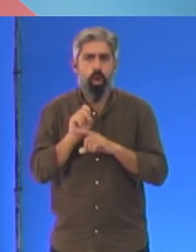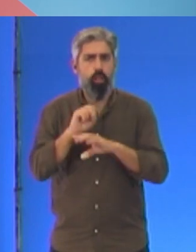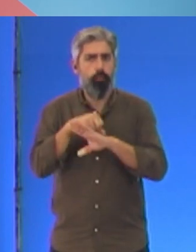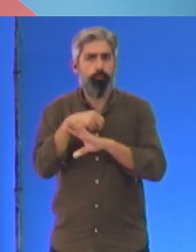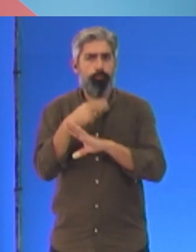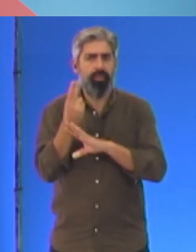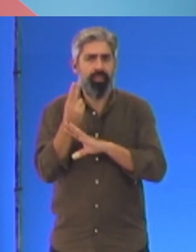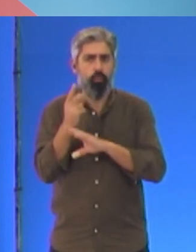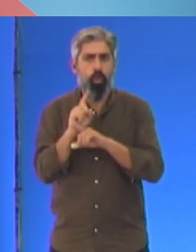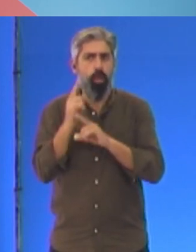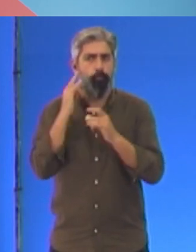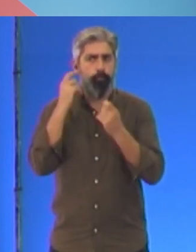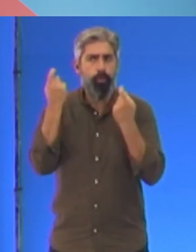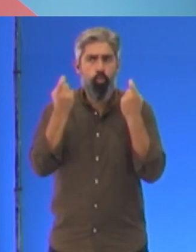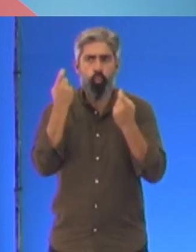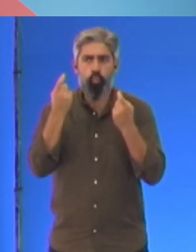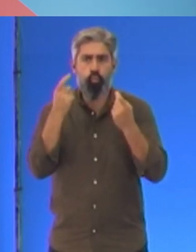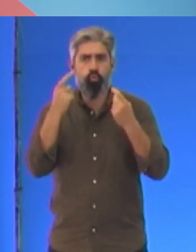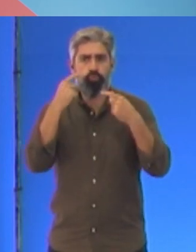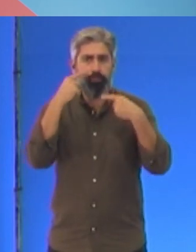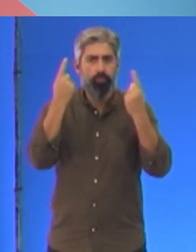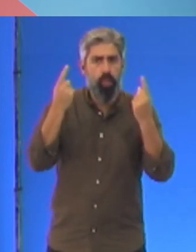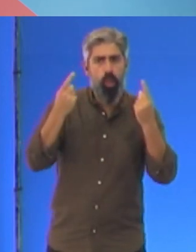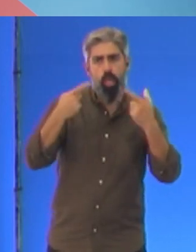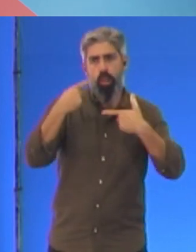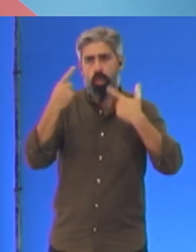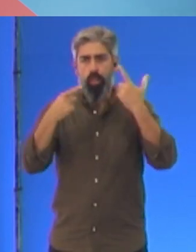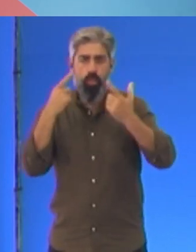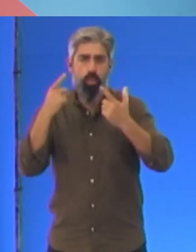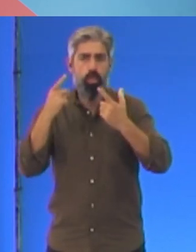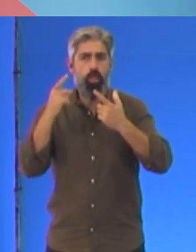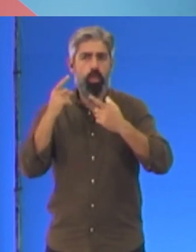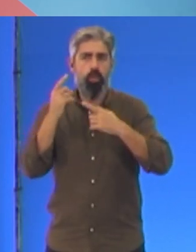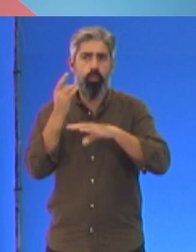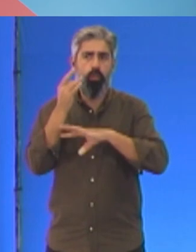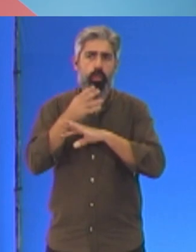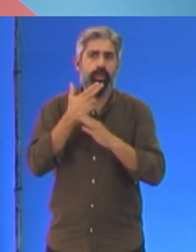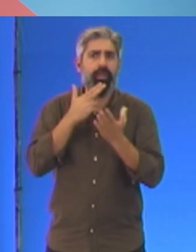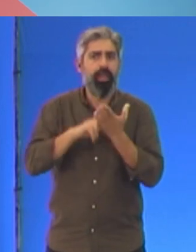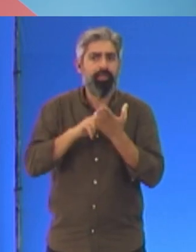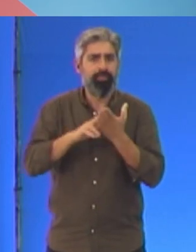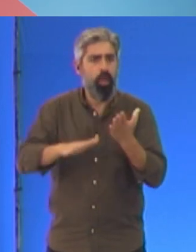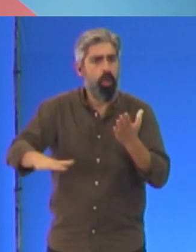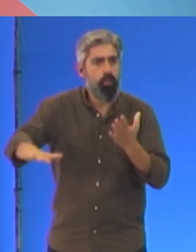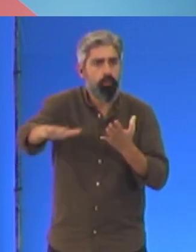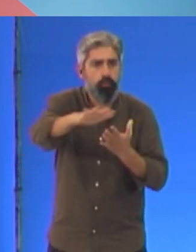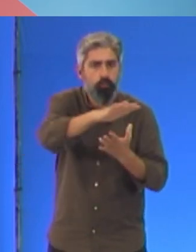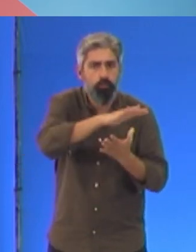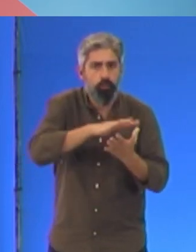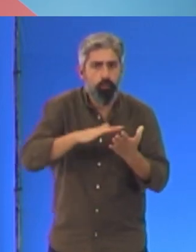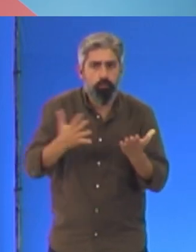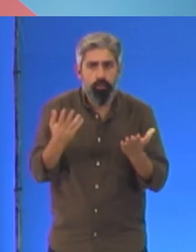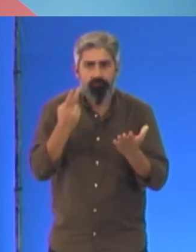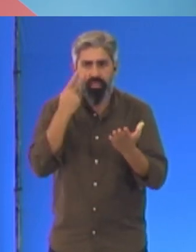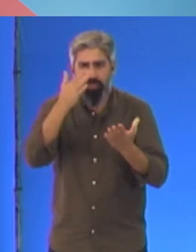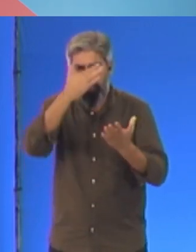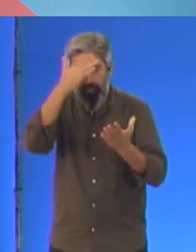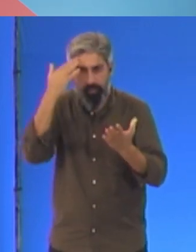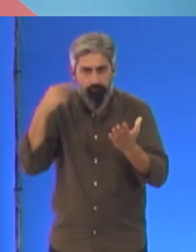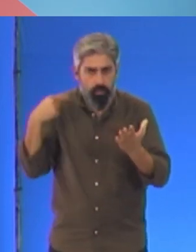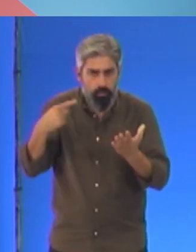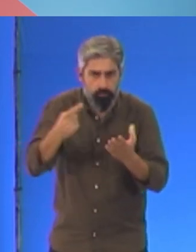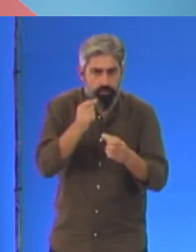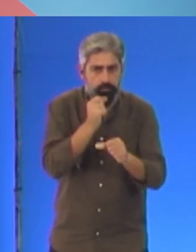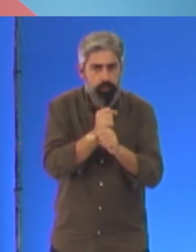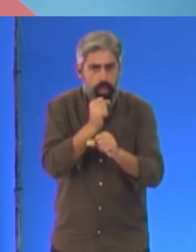para que o barulho do espetáculo se sobreponha a realidade social das vidas difíceis de